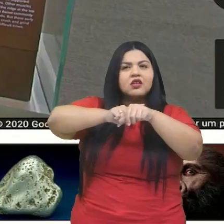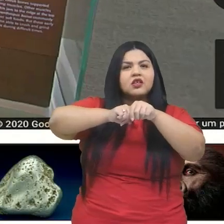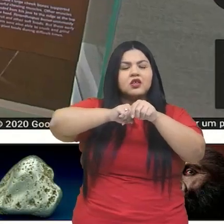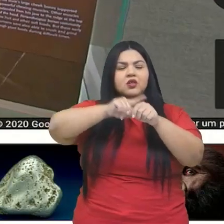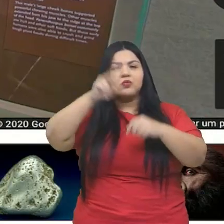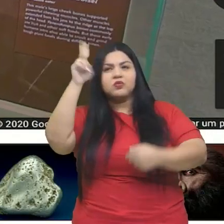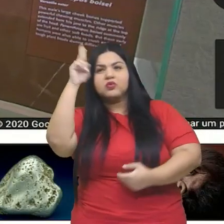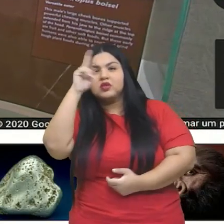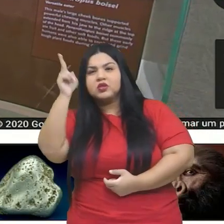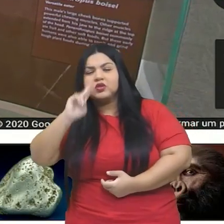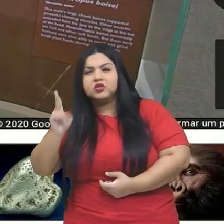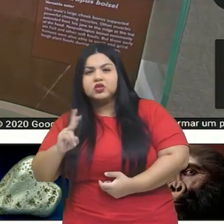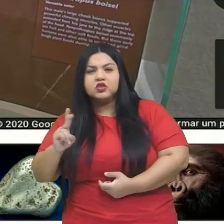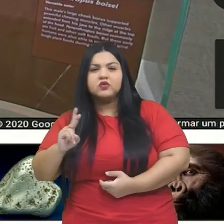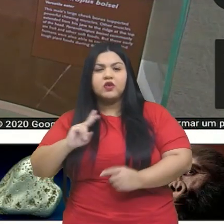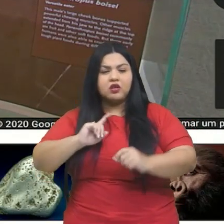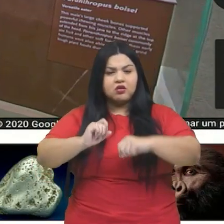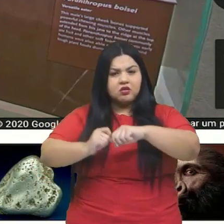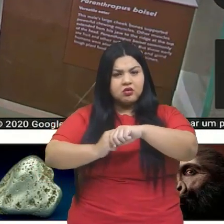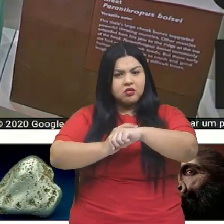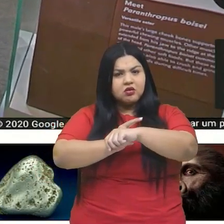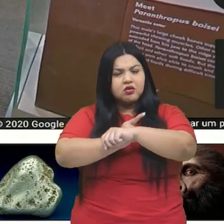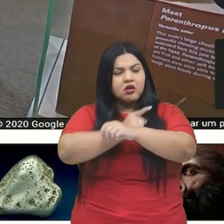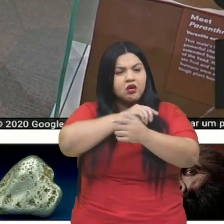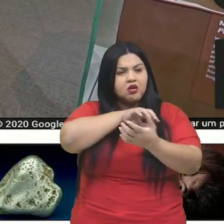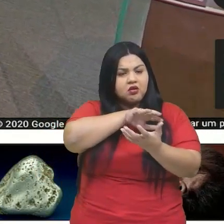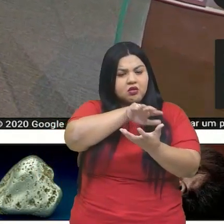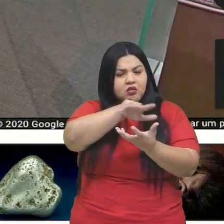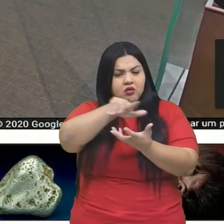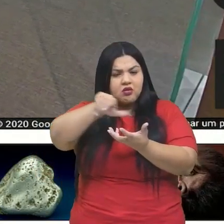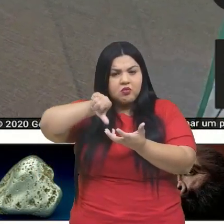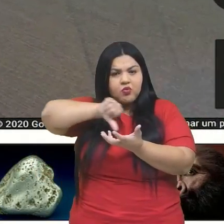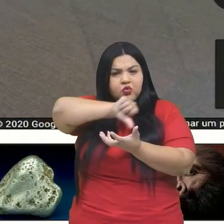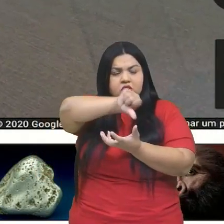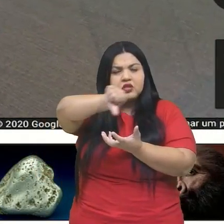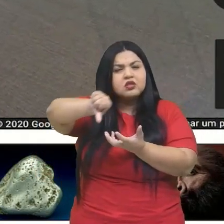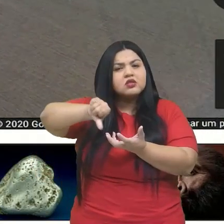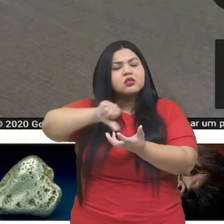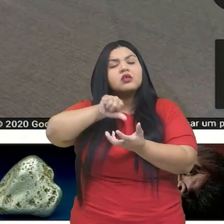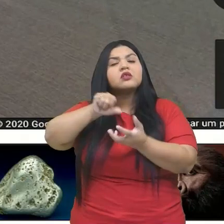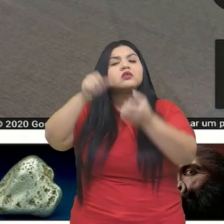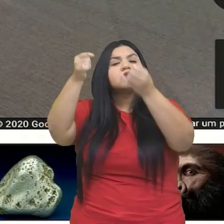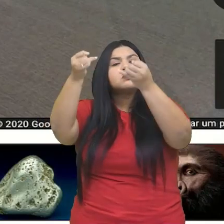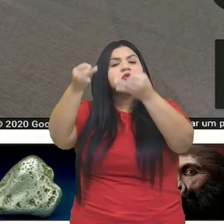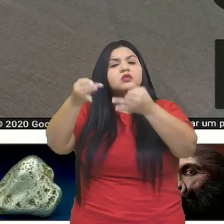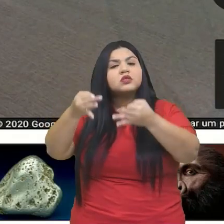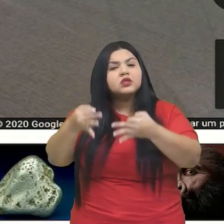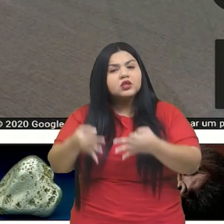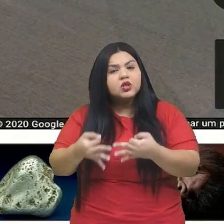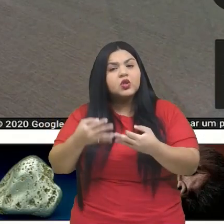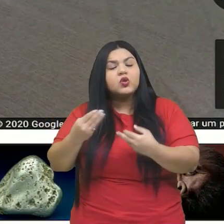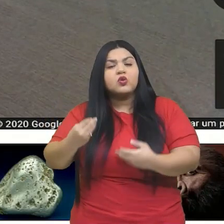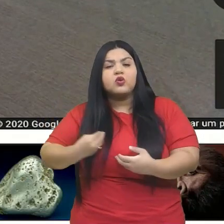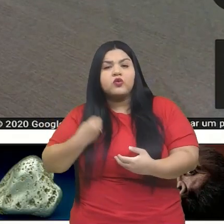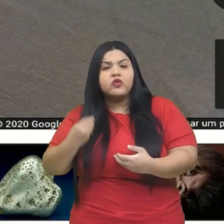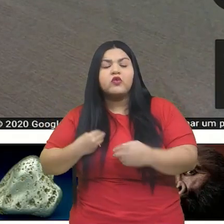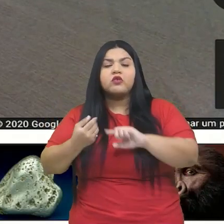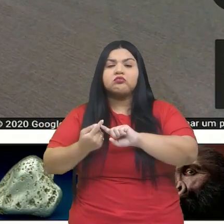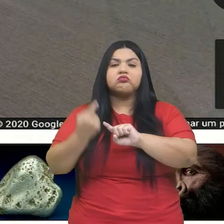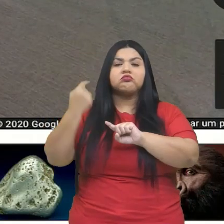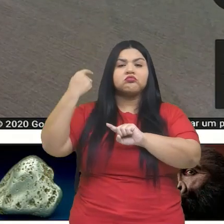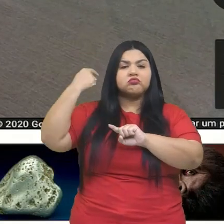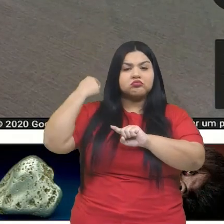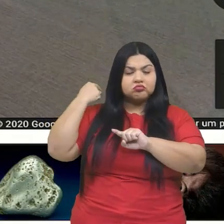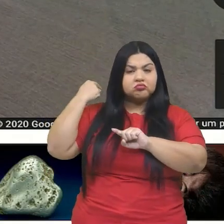história evolutiva da Terra, né, contando aí um pouco dos seres vivos que a gente passou,